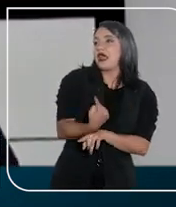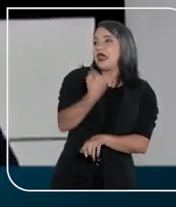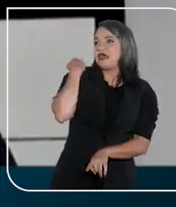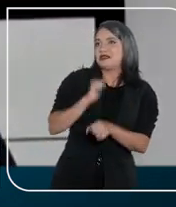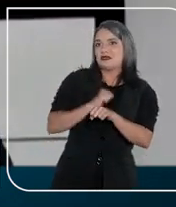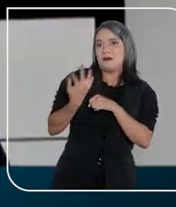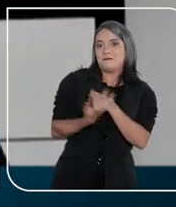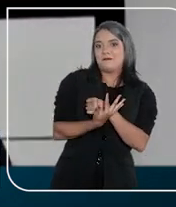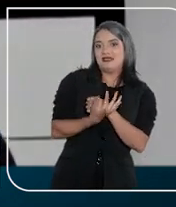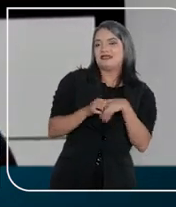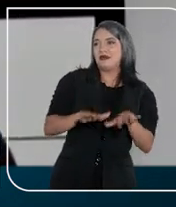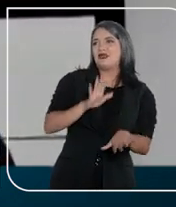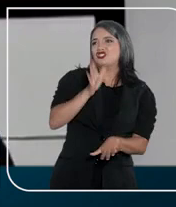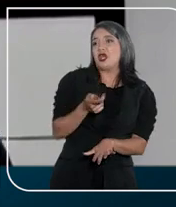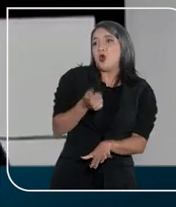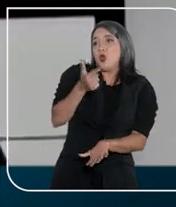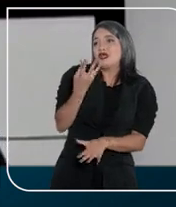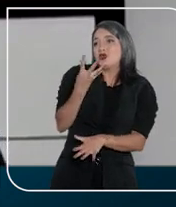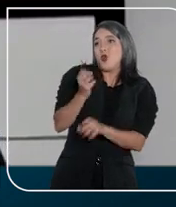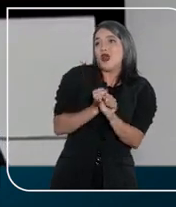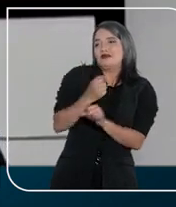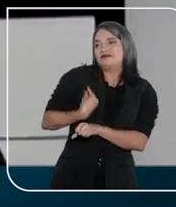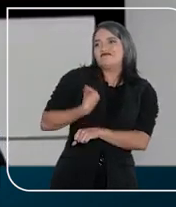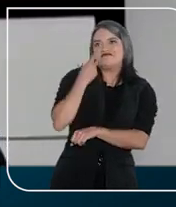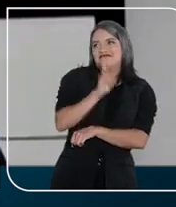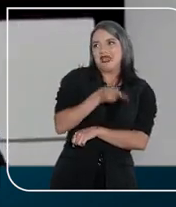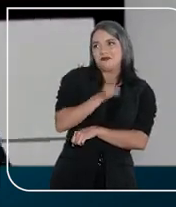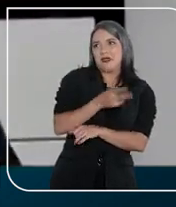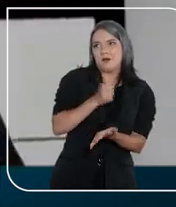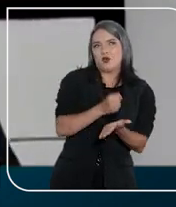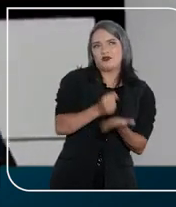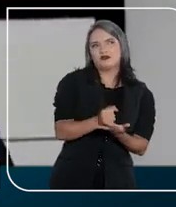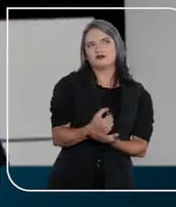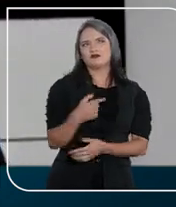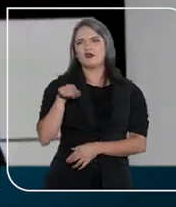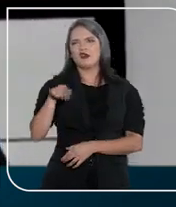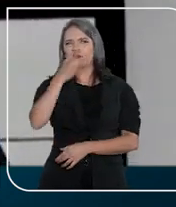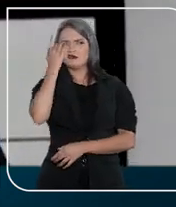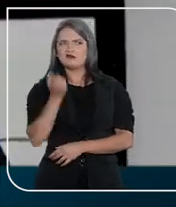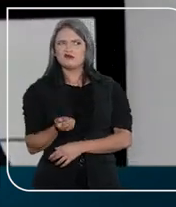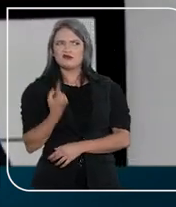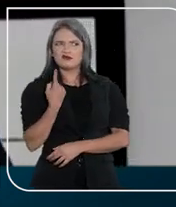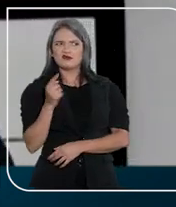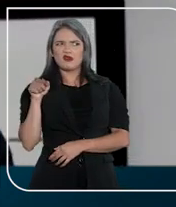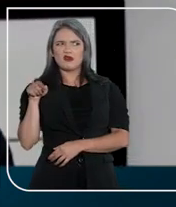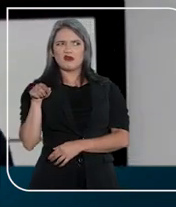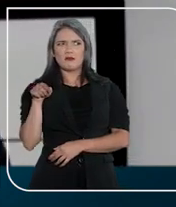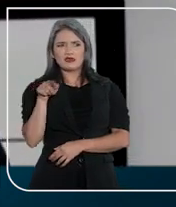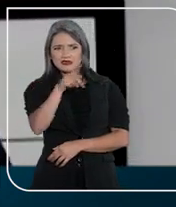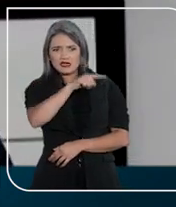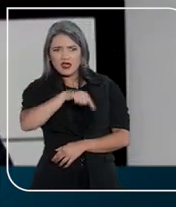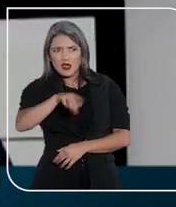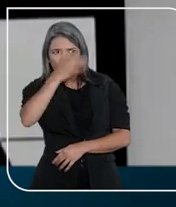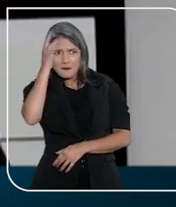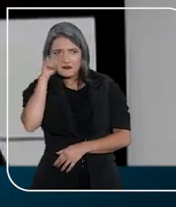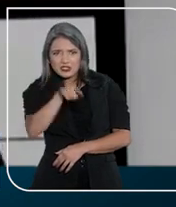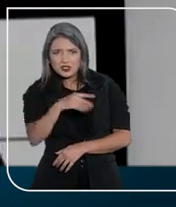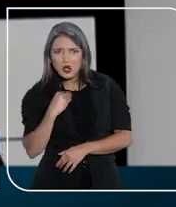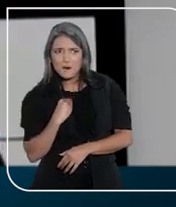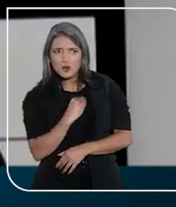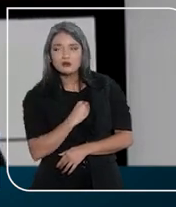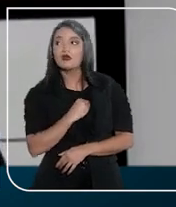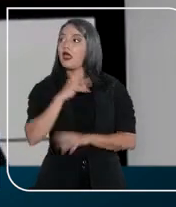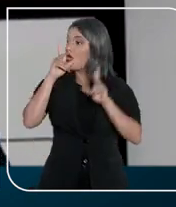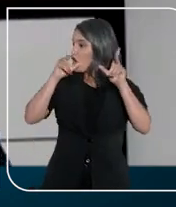lá já se vão quase 4 anos que eu estou aqui. E esse pessoal todo que está aqui no postinho? Todo mundo do processo